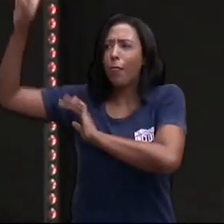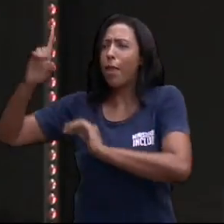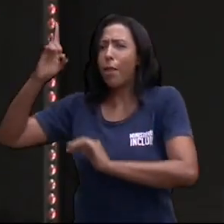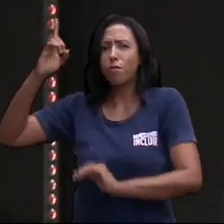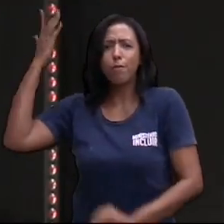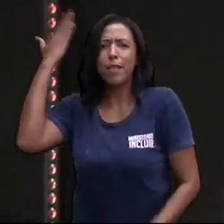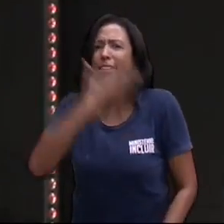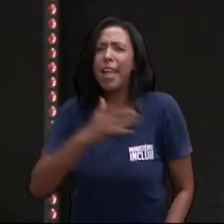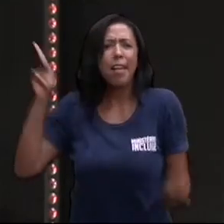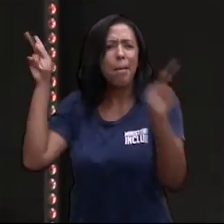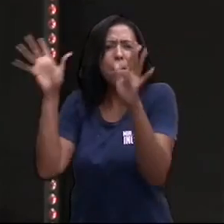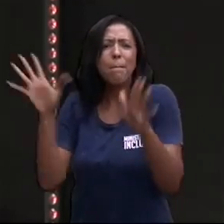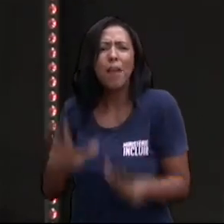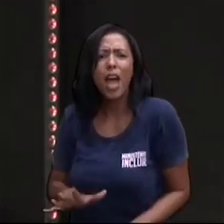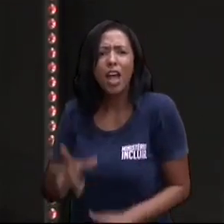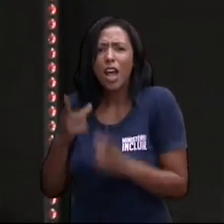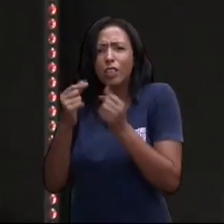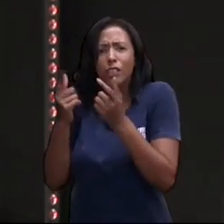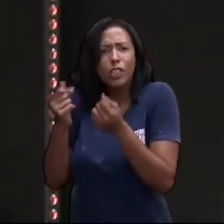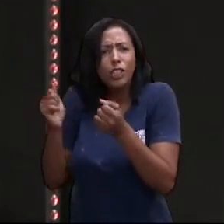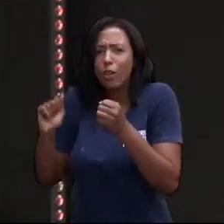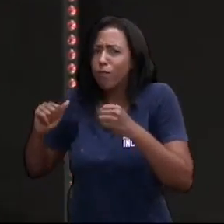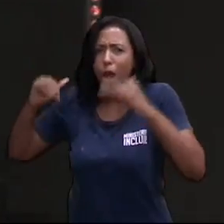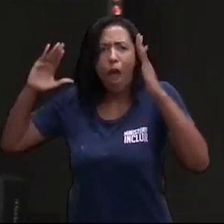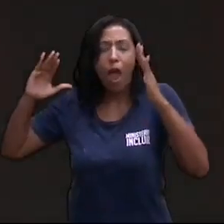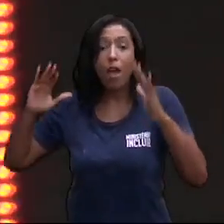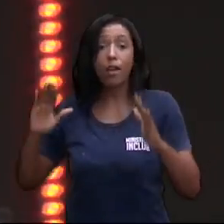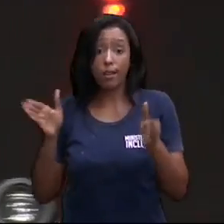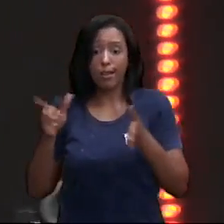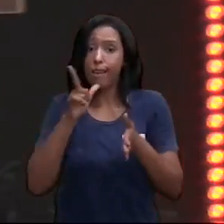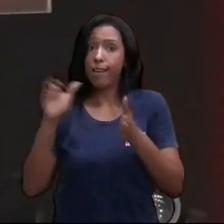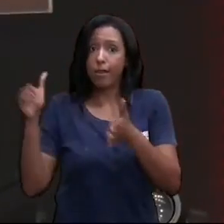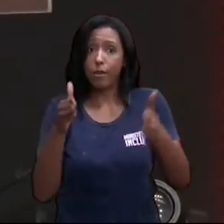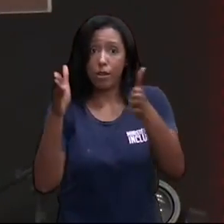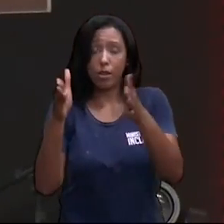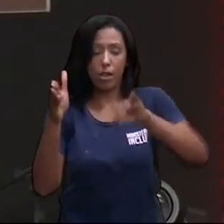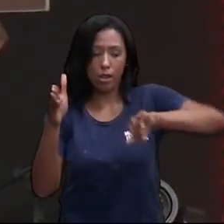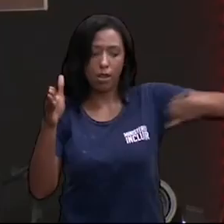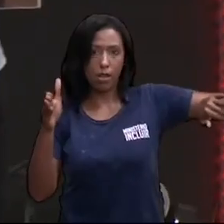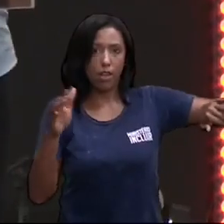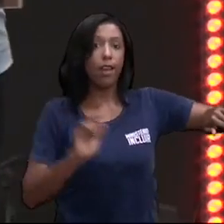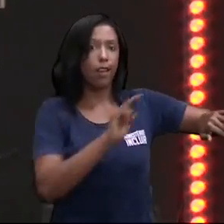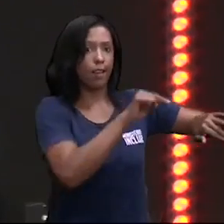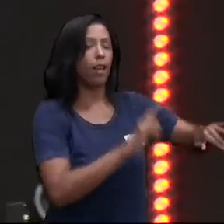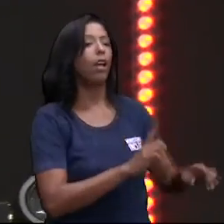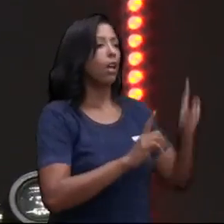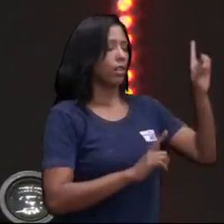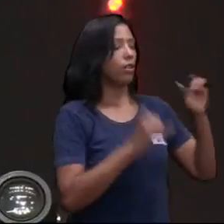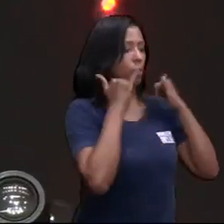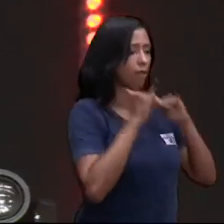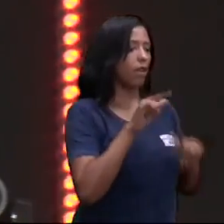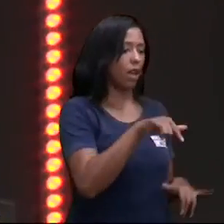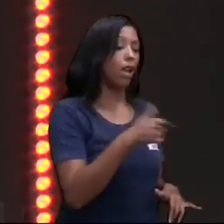paz prosperidade financeira tudo lá você do lado de cá Do Rio e Deus fala para você ei o